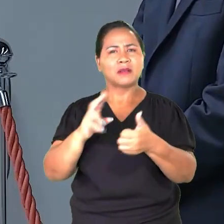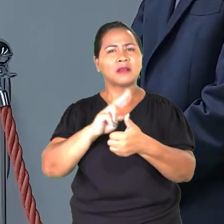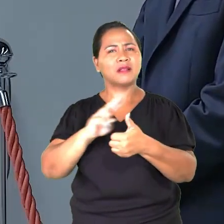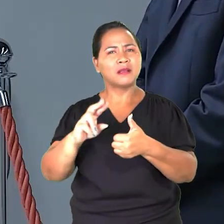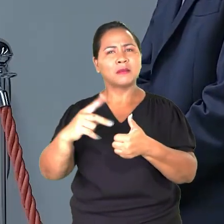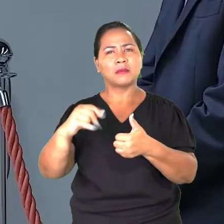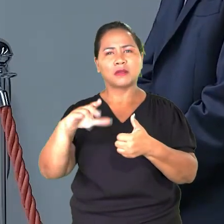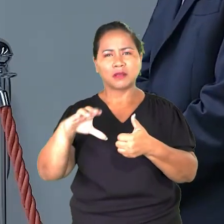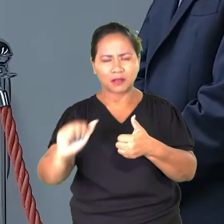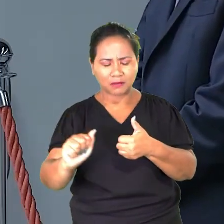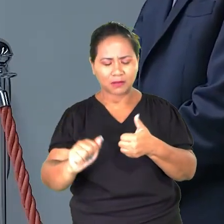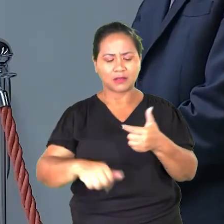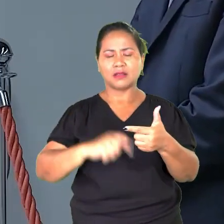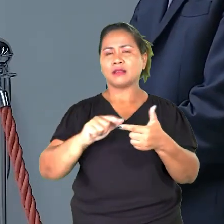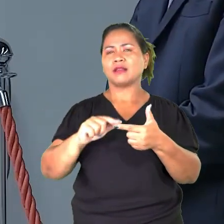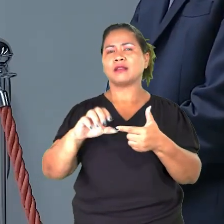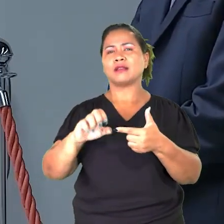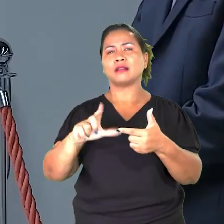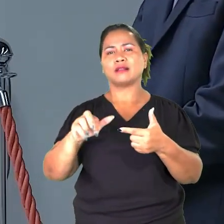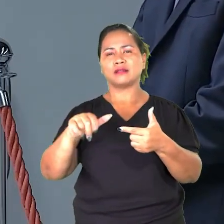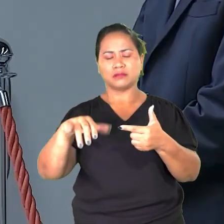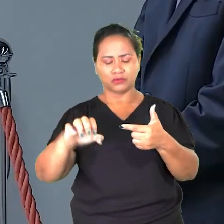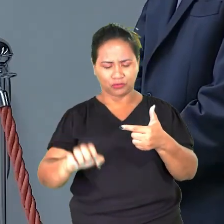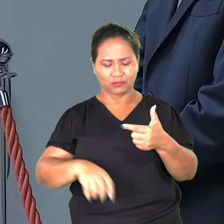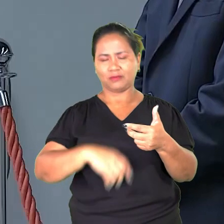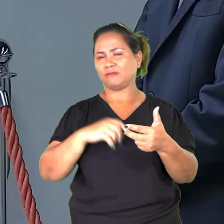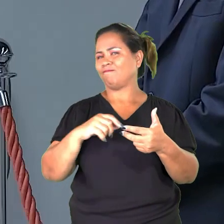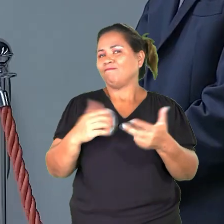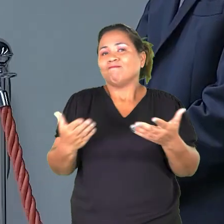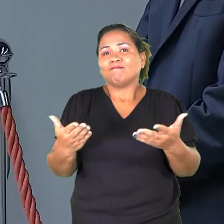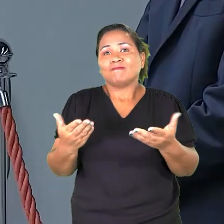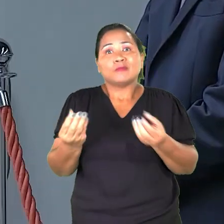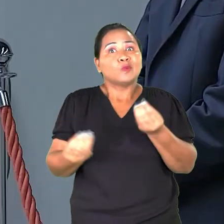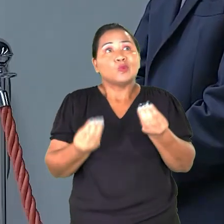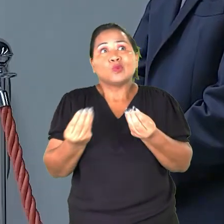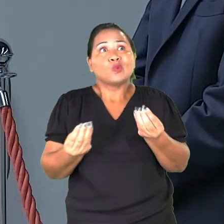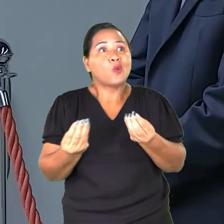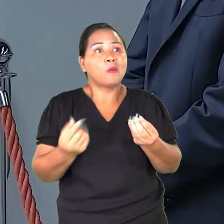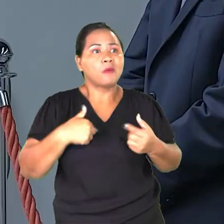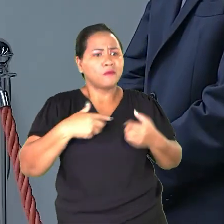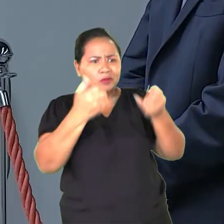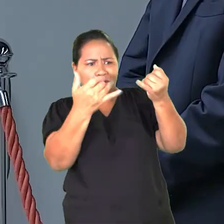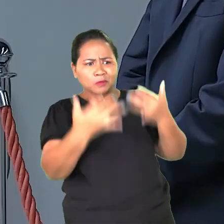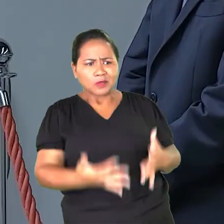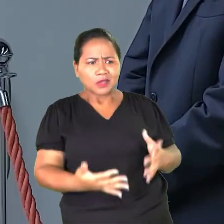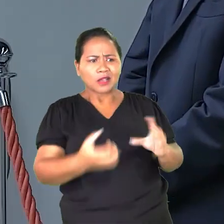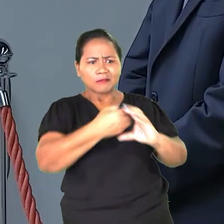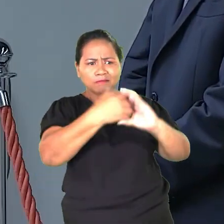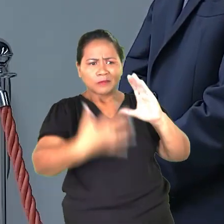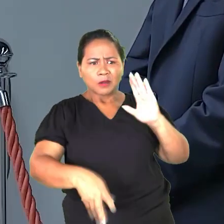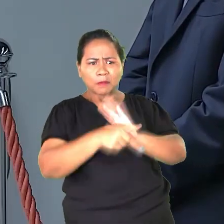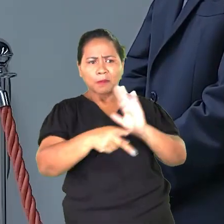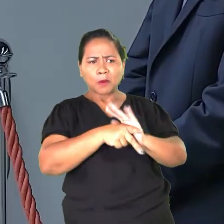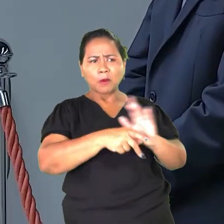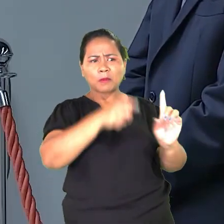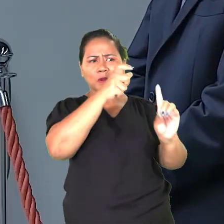Scaglione, Paula Mariotti e Elaine Silva. O que dizer sobre Paulo Bonfim?